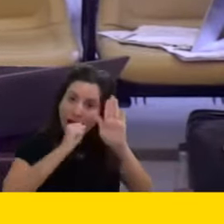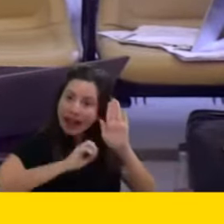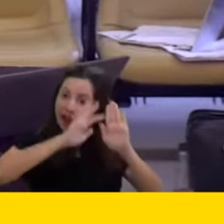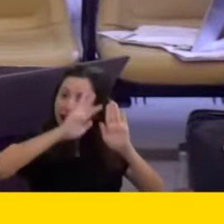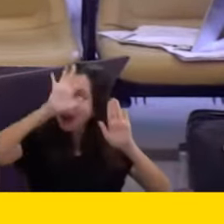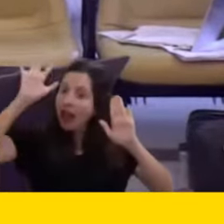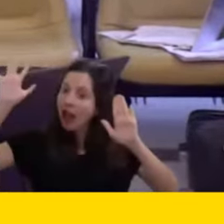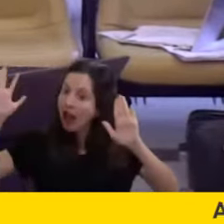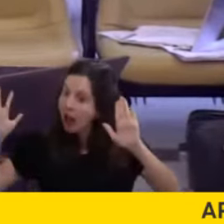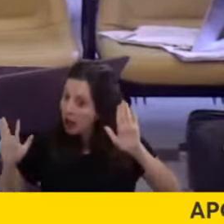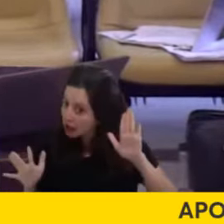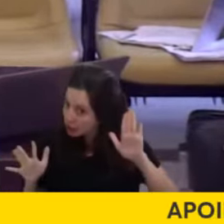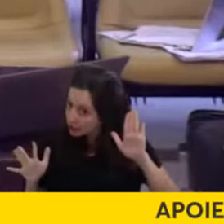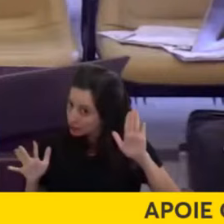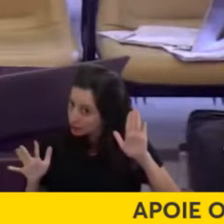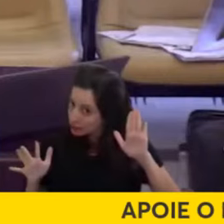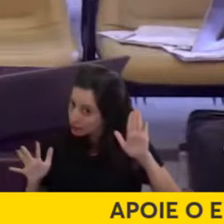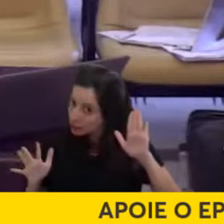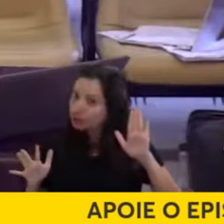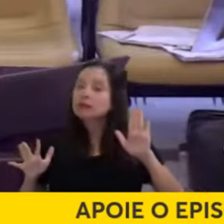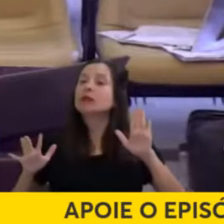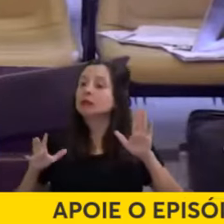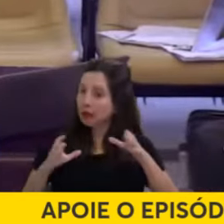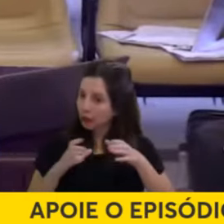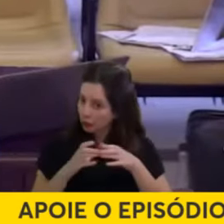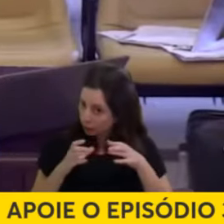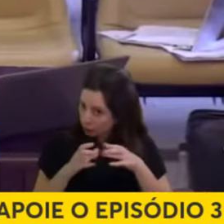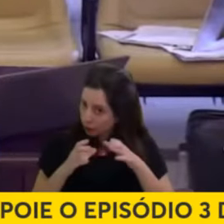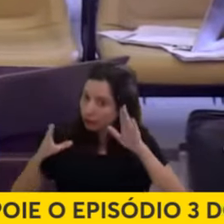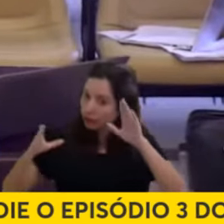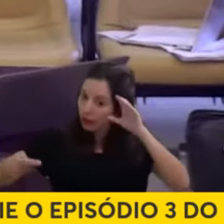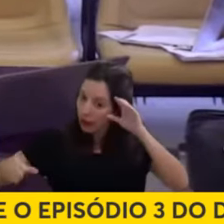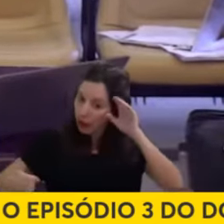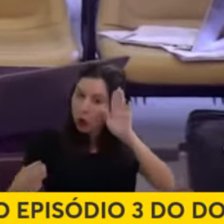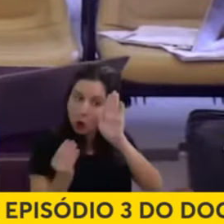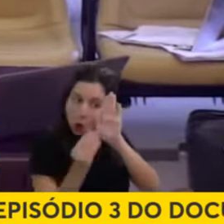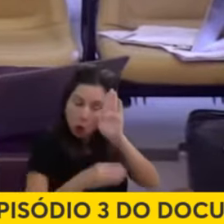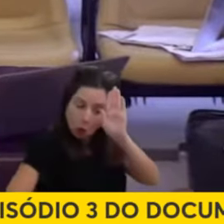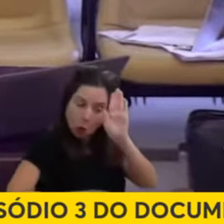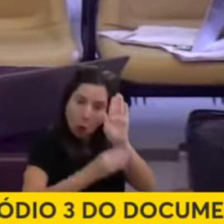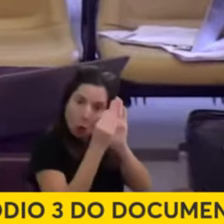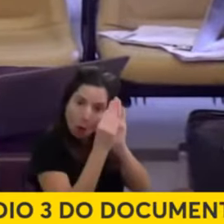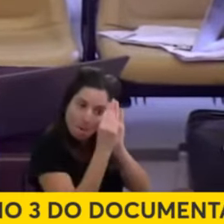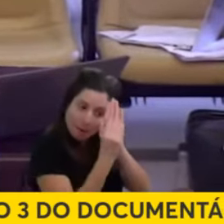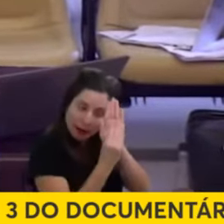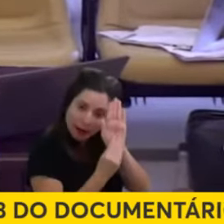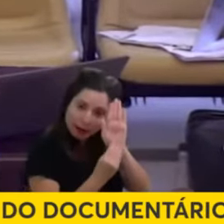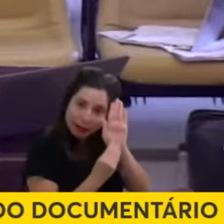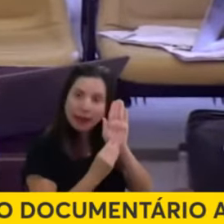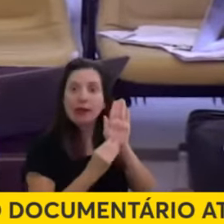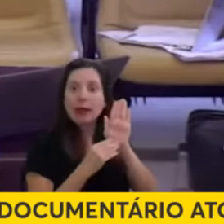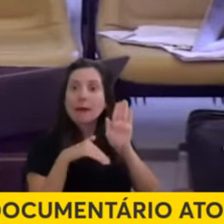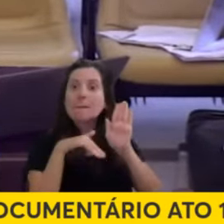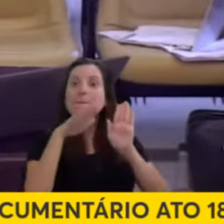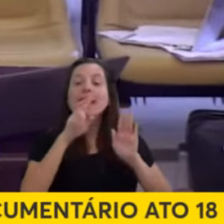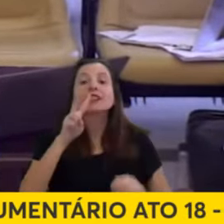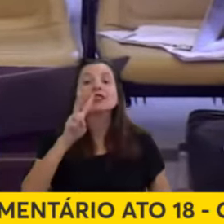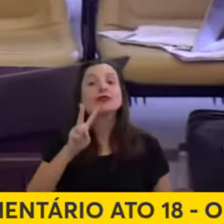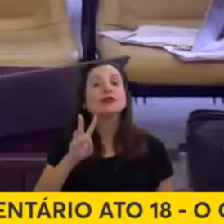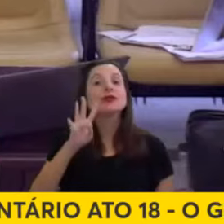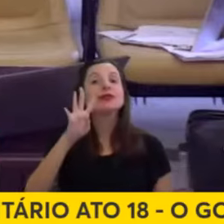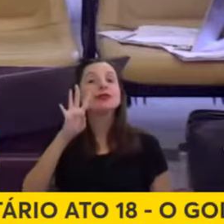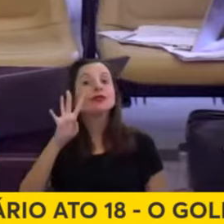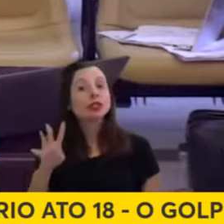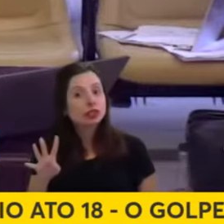feitos em conjunto tem inclusive no memorial adicional que eu mandei a vossa a relação são mais de 24 pareceres entregues nesse